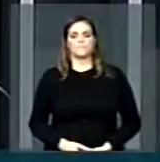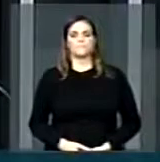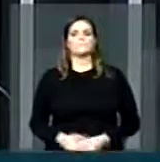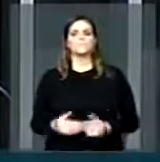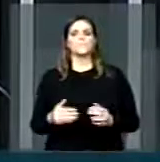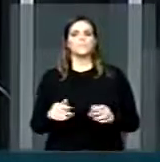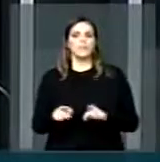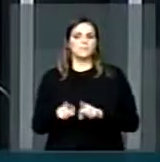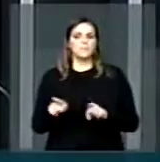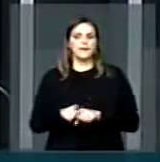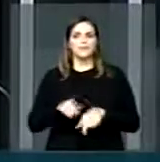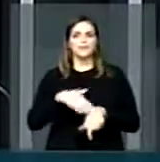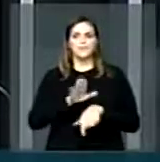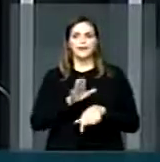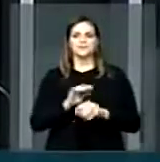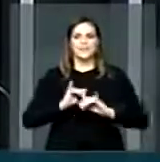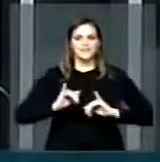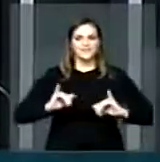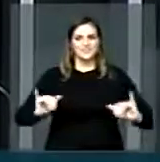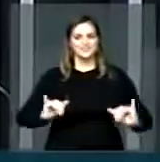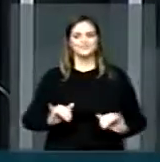registros. Primeiro,